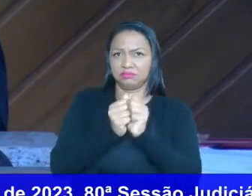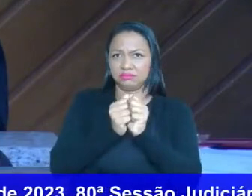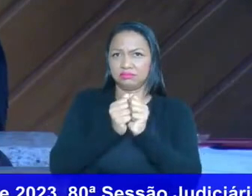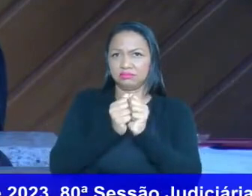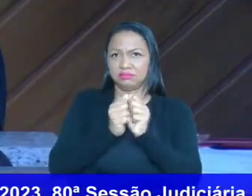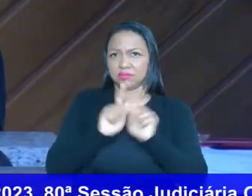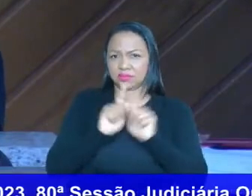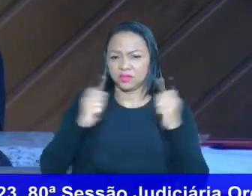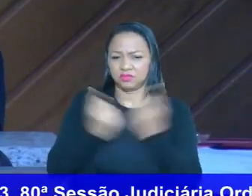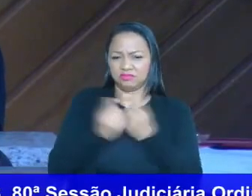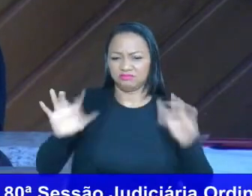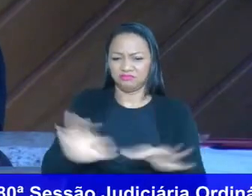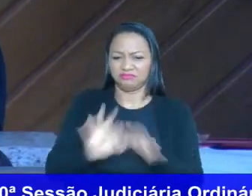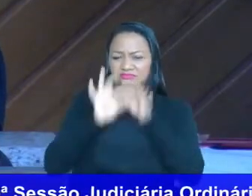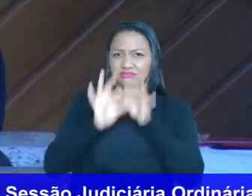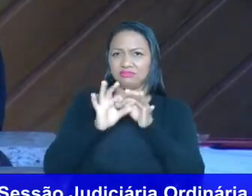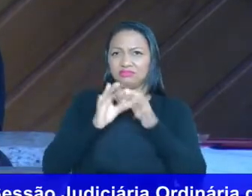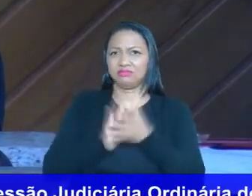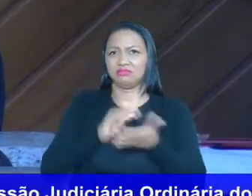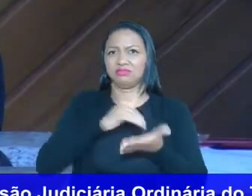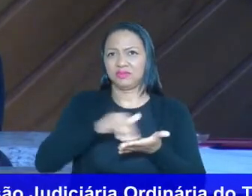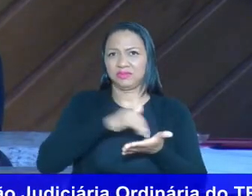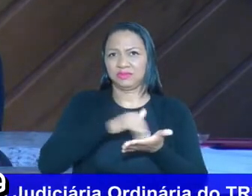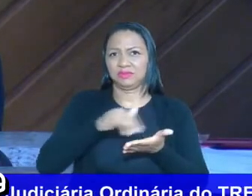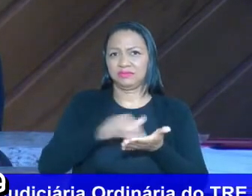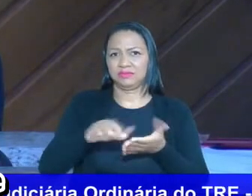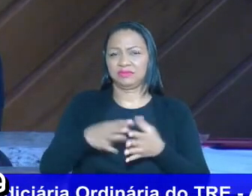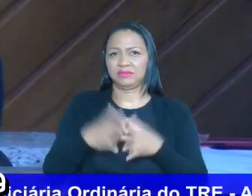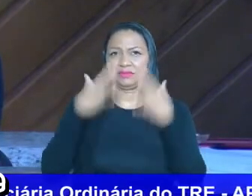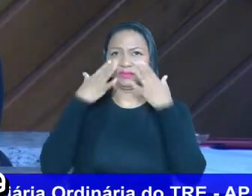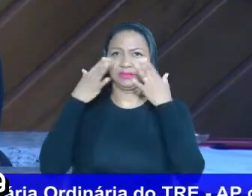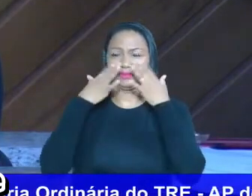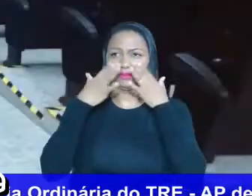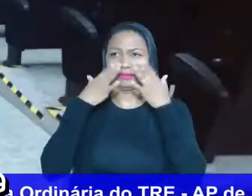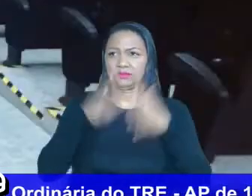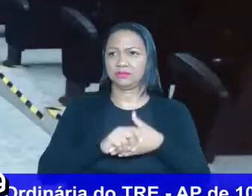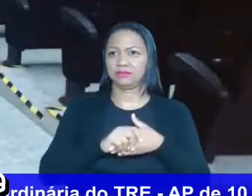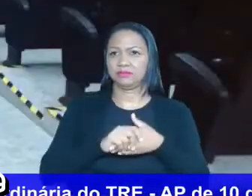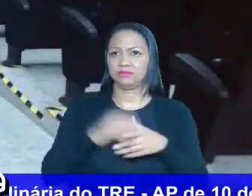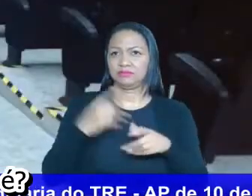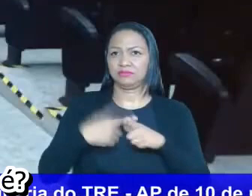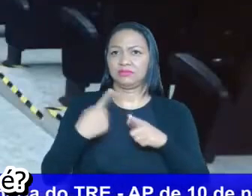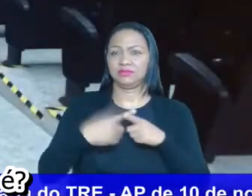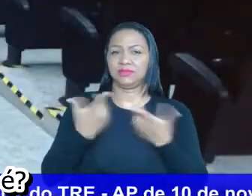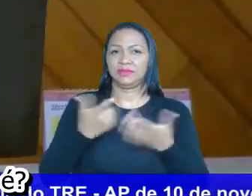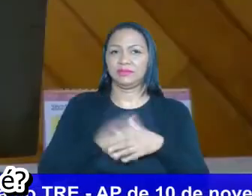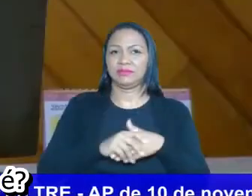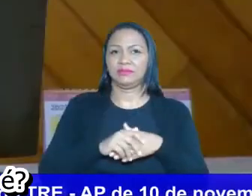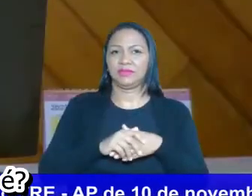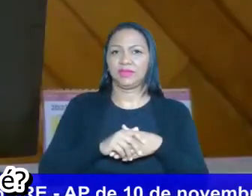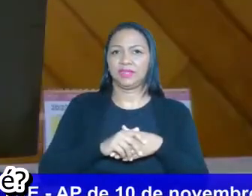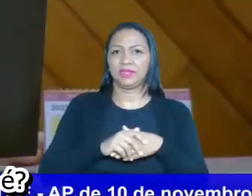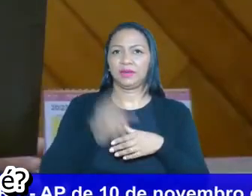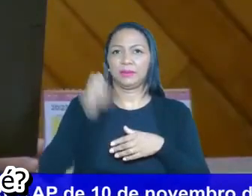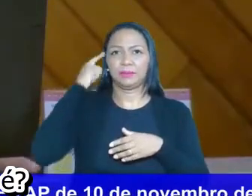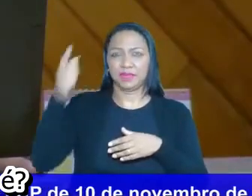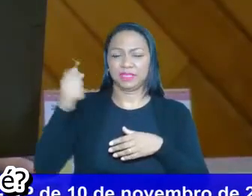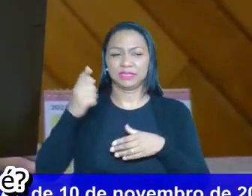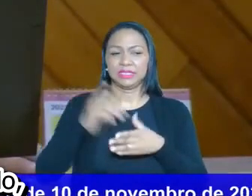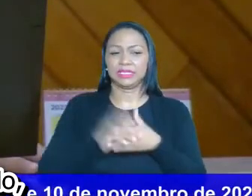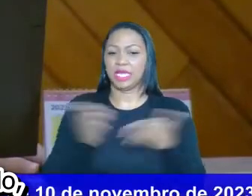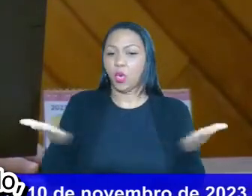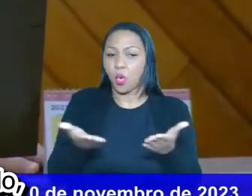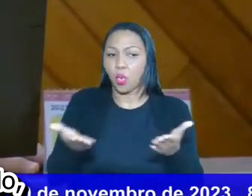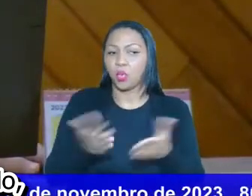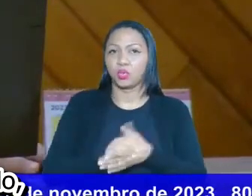a secretaria está assim atenta, né? Ok. Coisa, doutor Não, Paulo, é porque eu imaginei que ele tivesse sido apregoado como sendo para hoje,